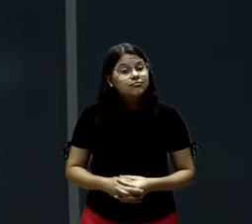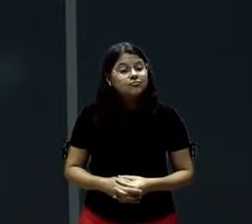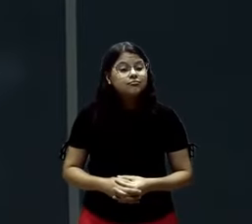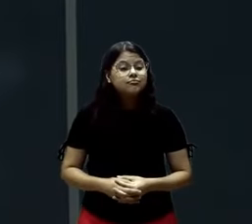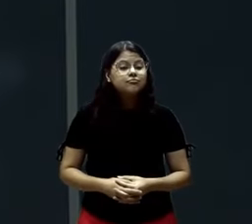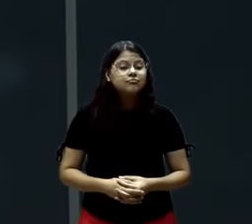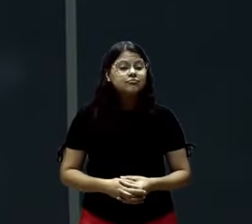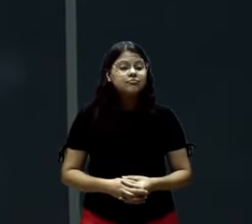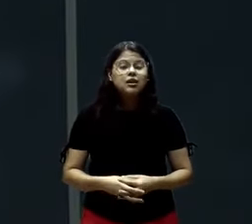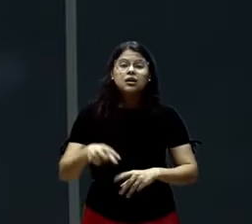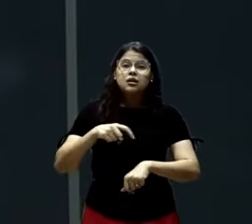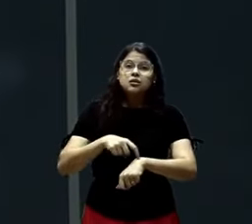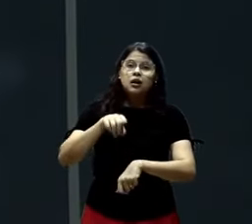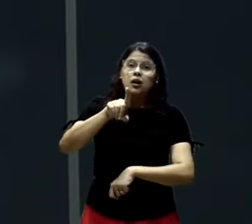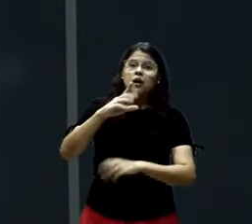Porque quando você ora assim,